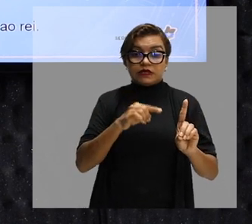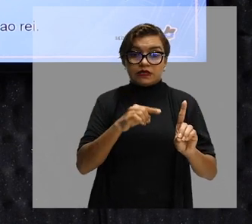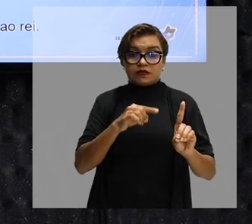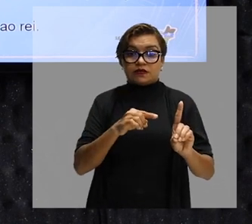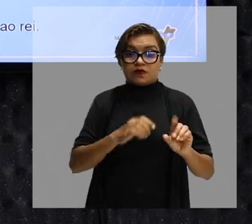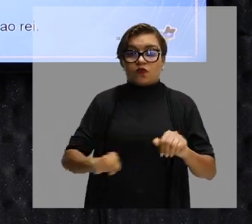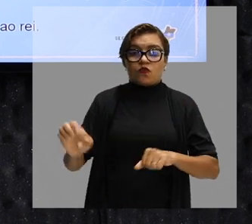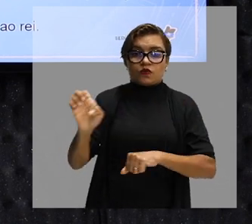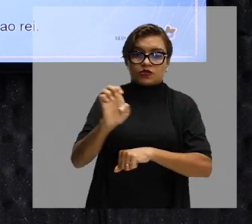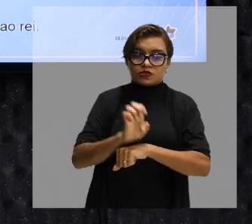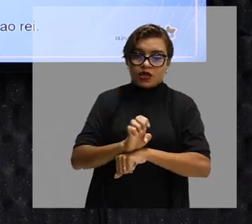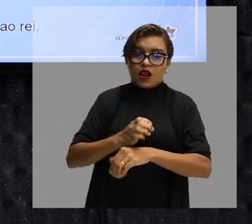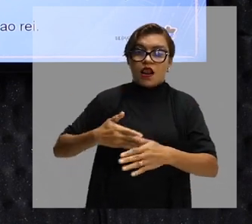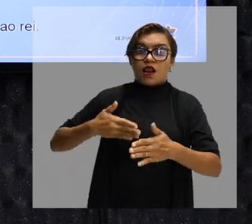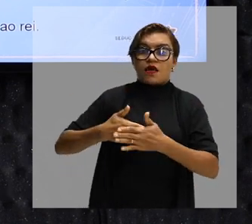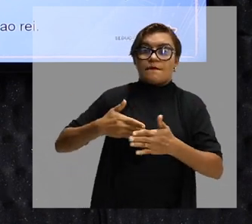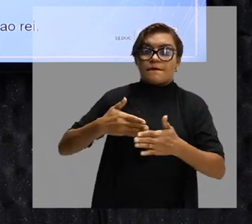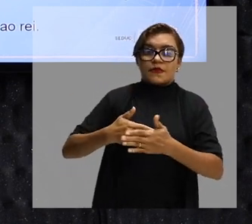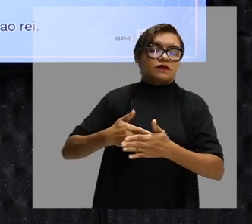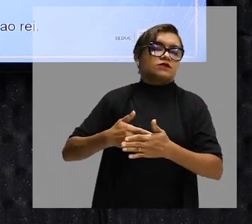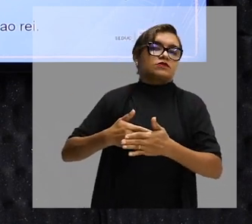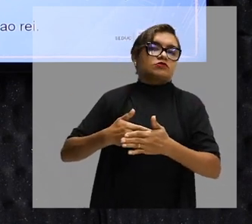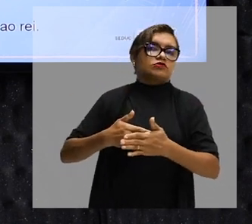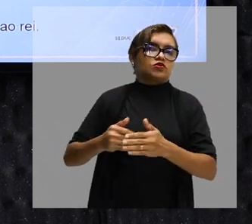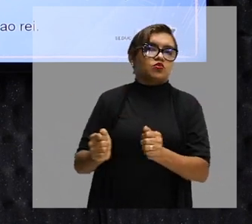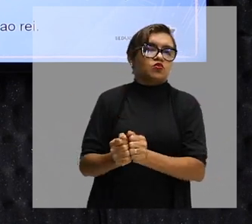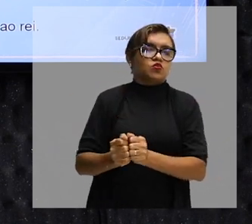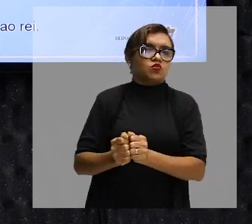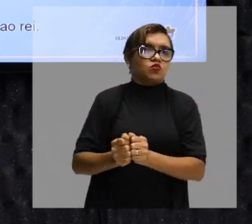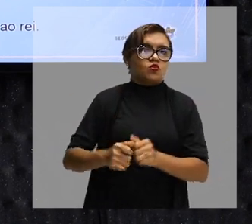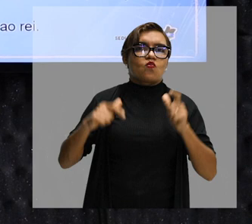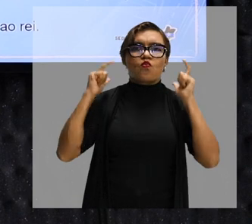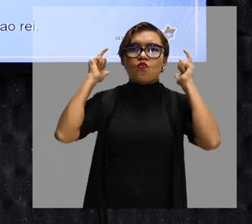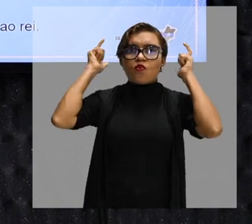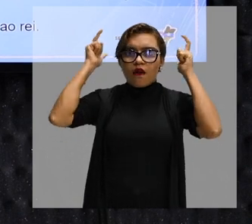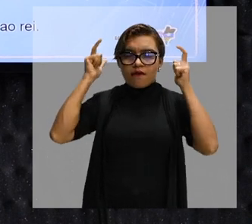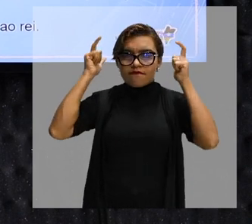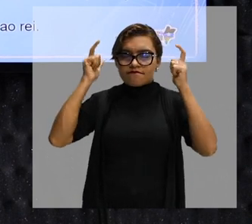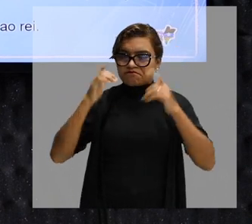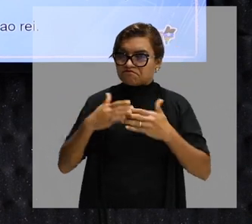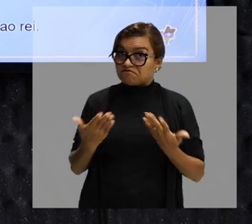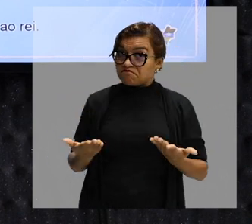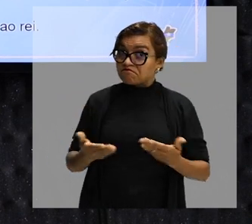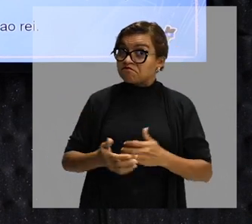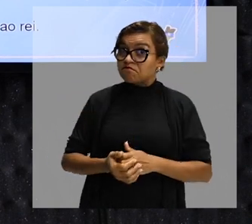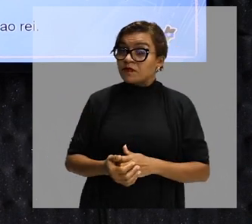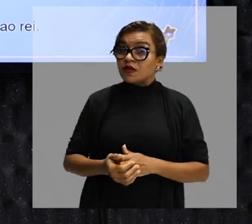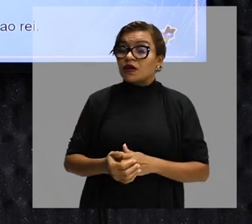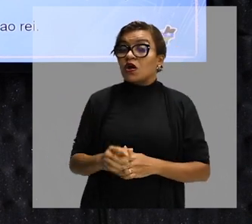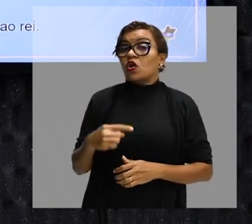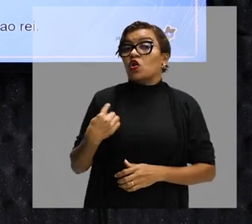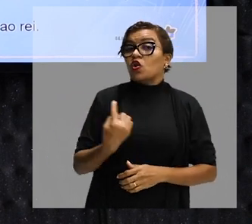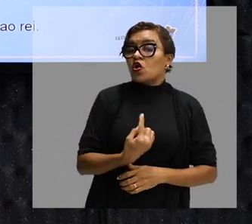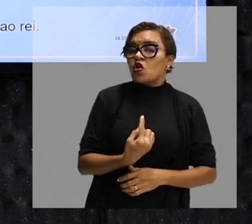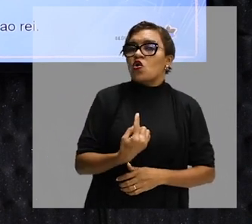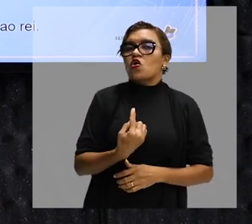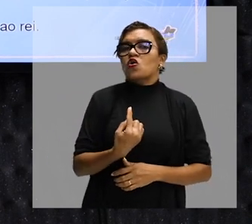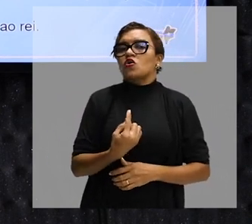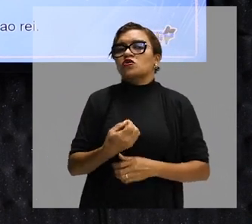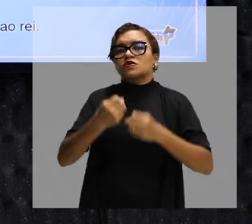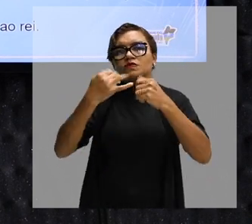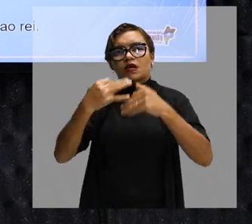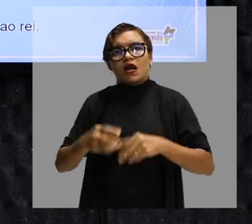ilimitado ao rei. Bom, aqui nós viajamos completamente. Tá? Olha só, quando nós estamos falando de ditadura do proletariado